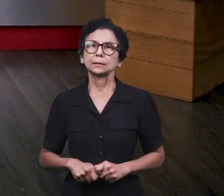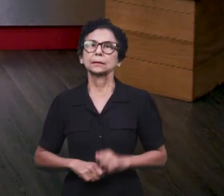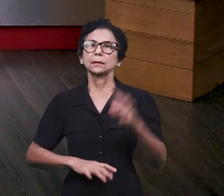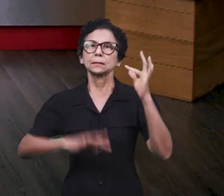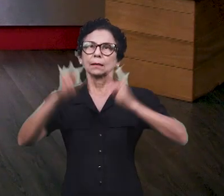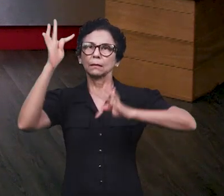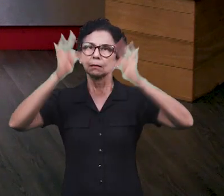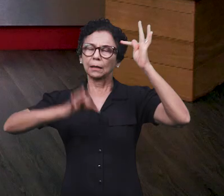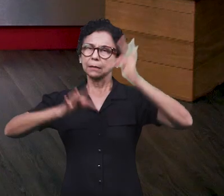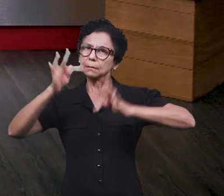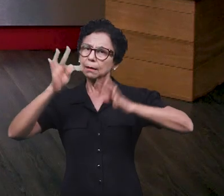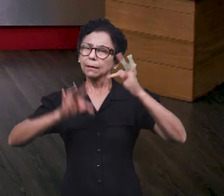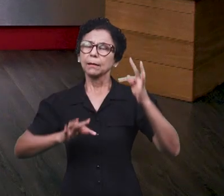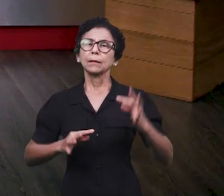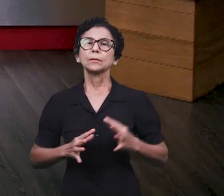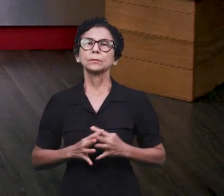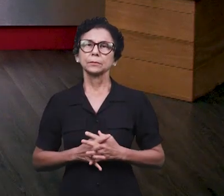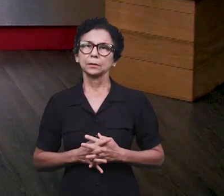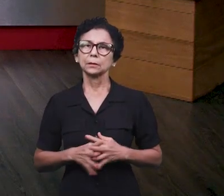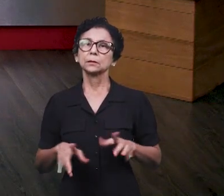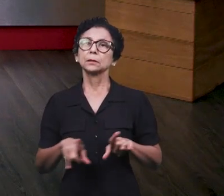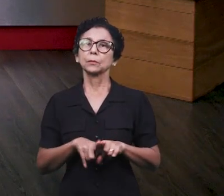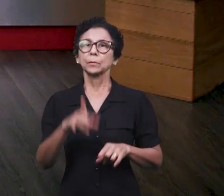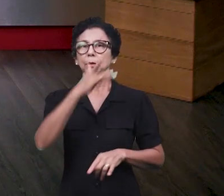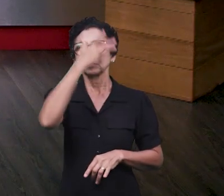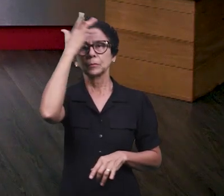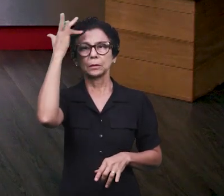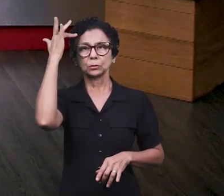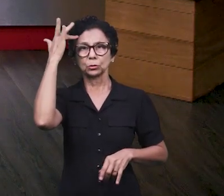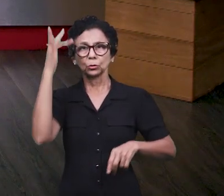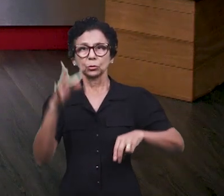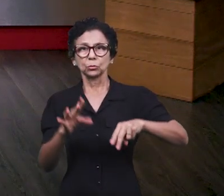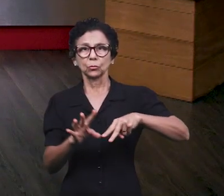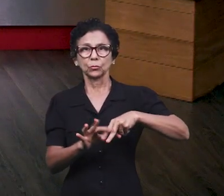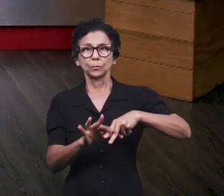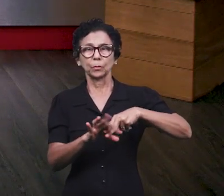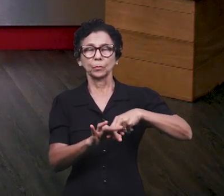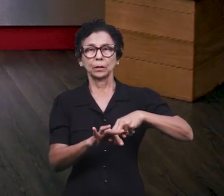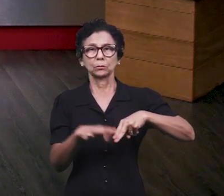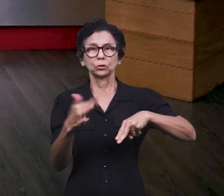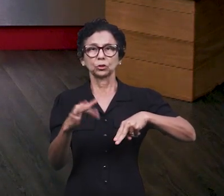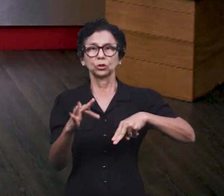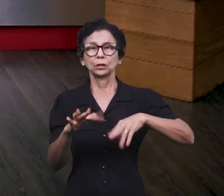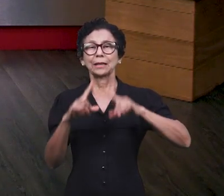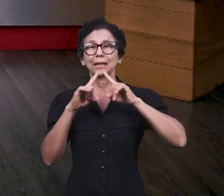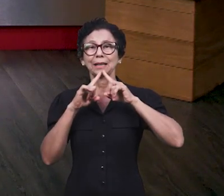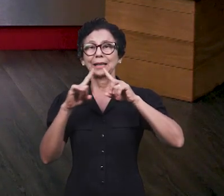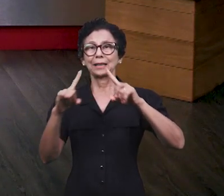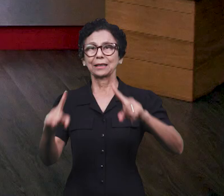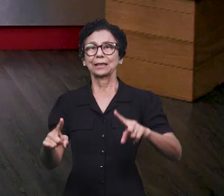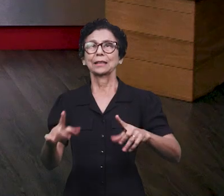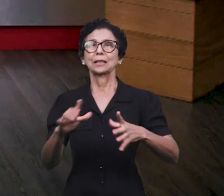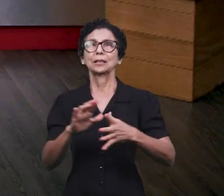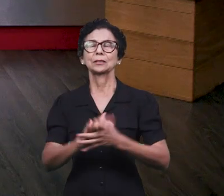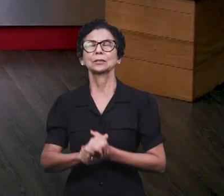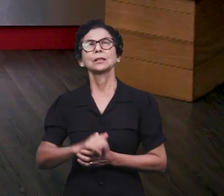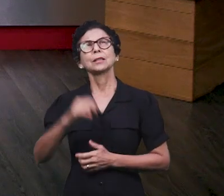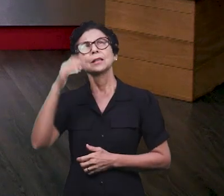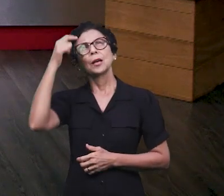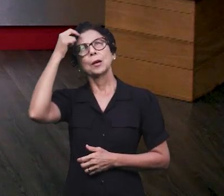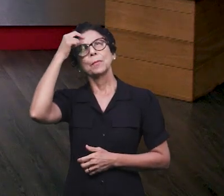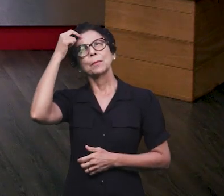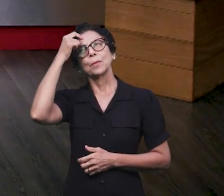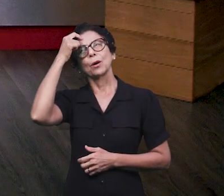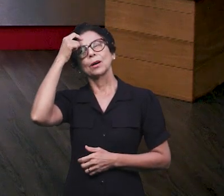se estiver presente. Pacientes com fibromialgia queixam-se também muito de alterações de memória e